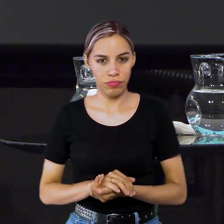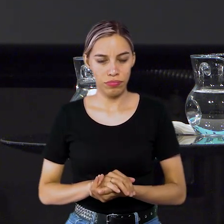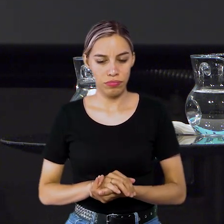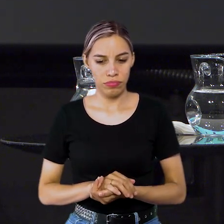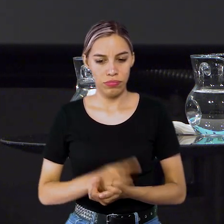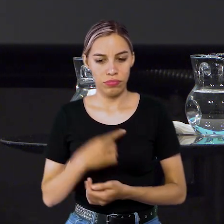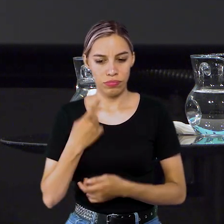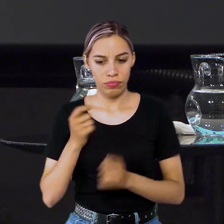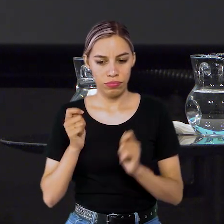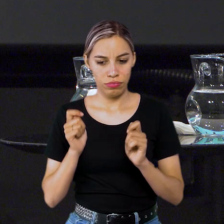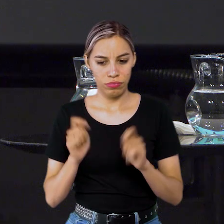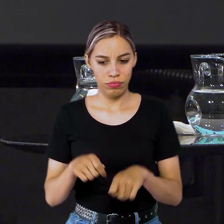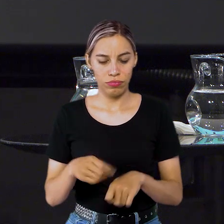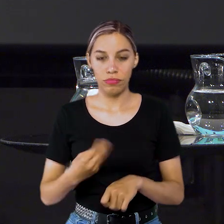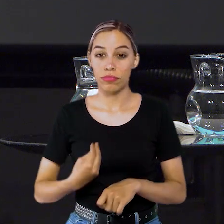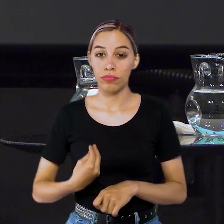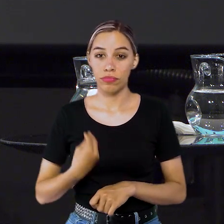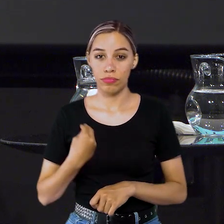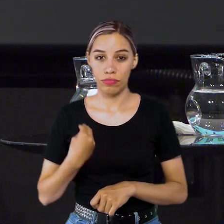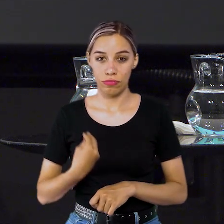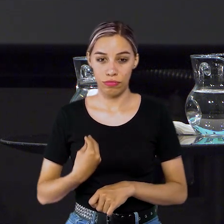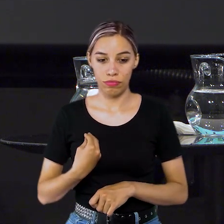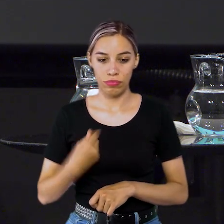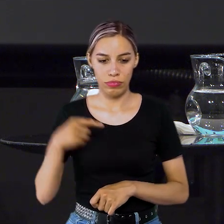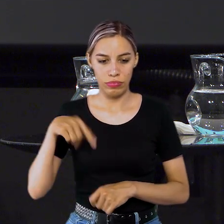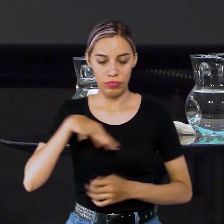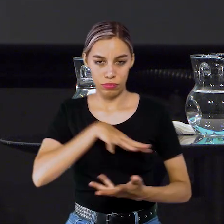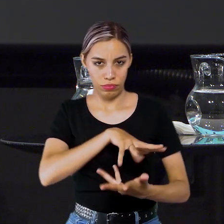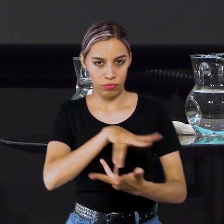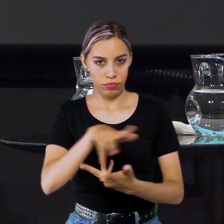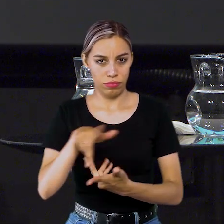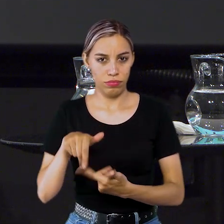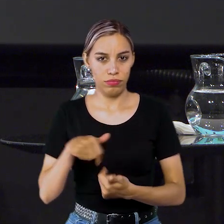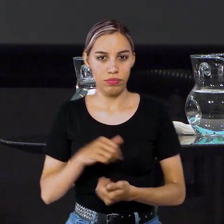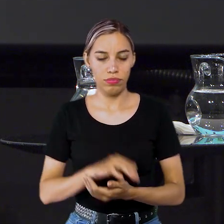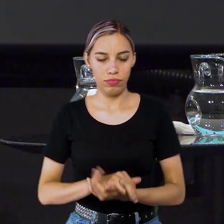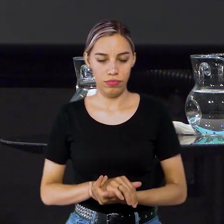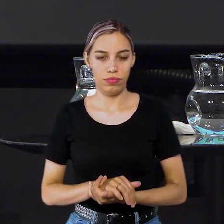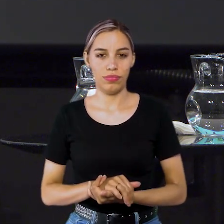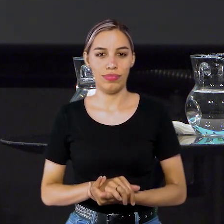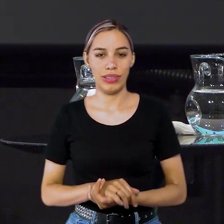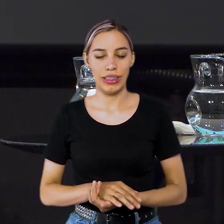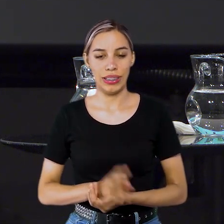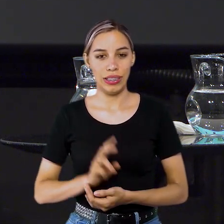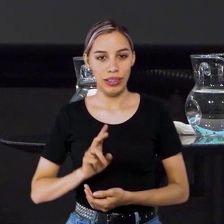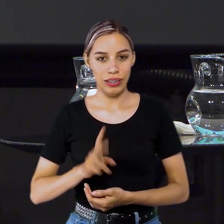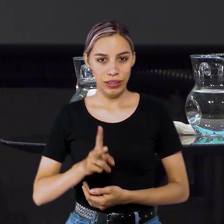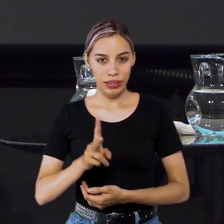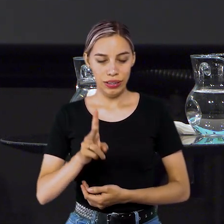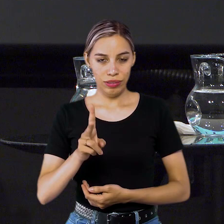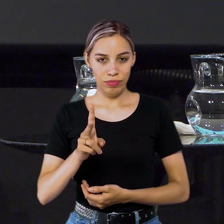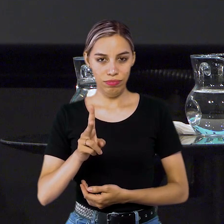para que possamos viver nessa Urupá e sempre estar